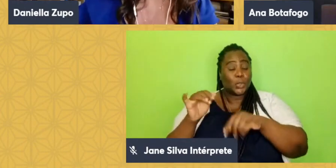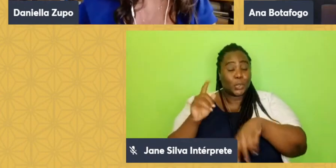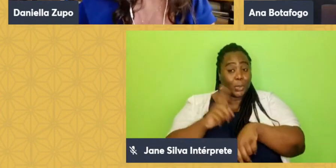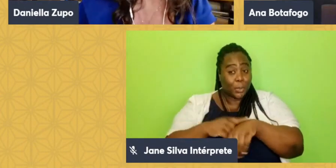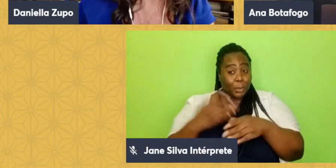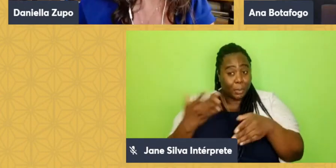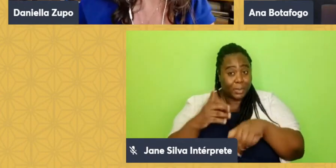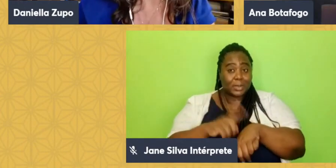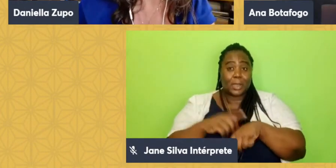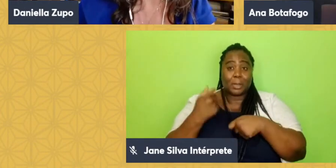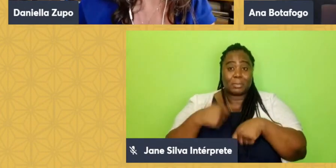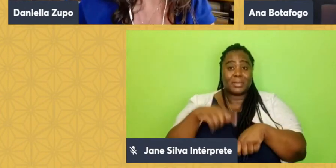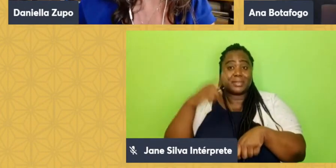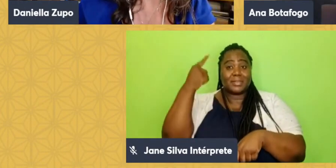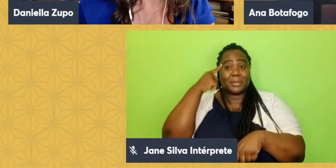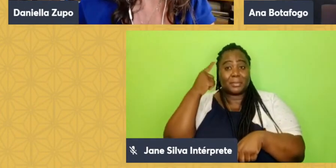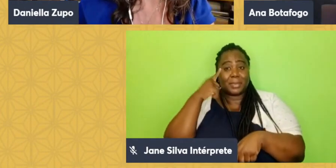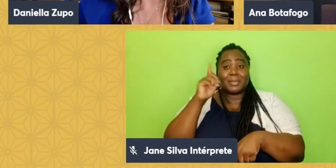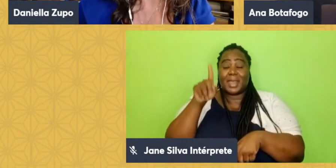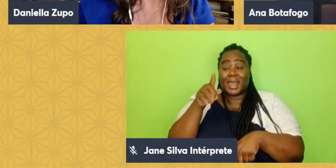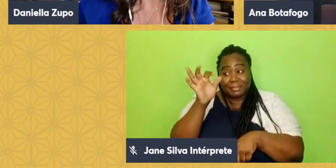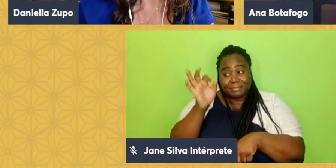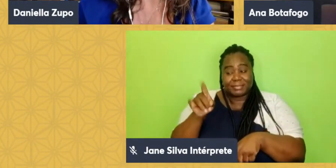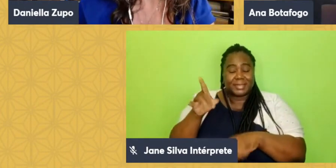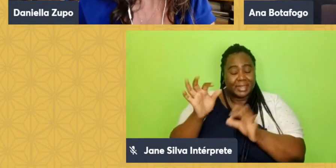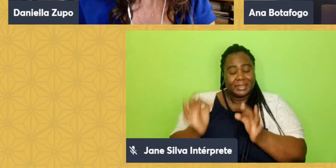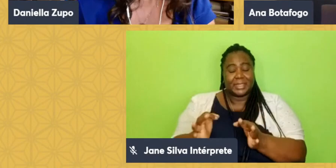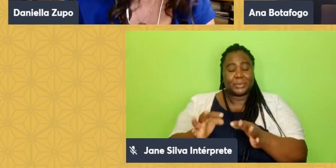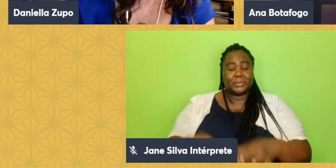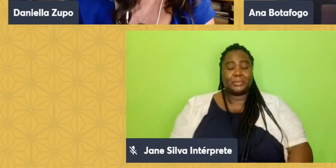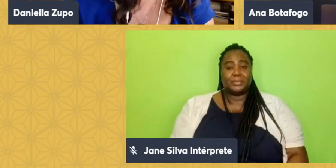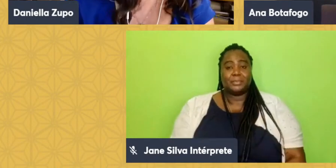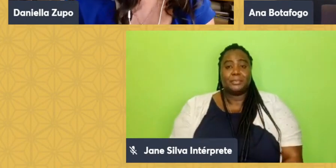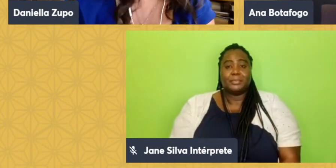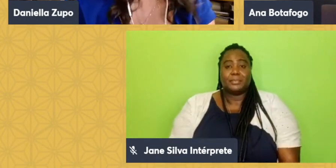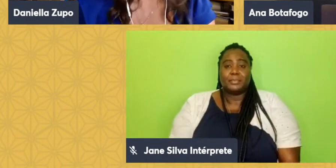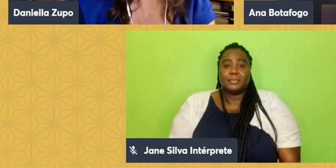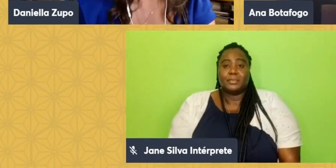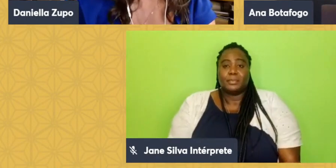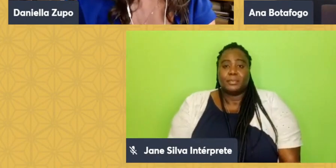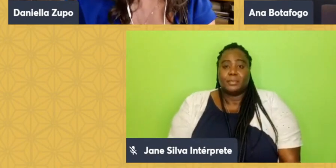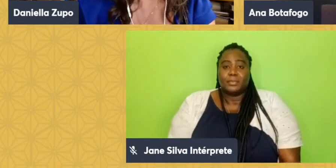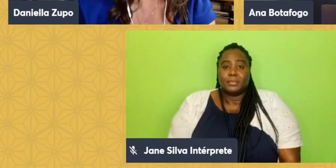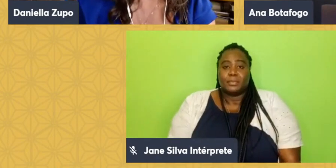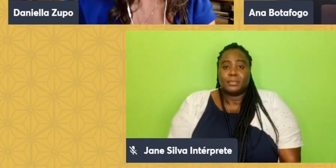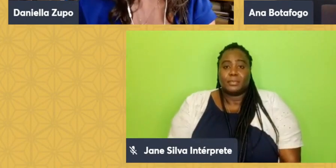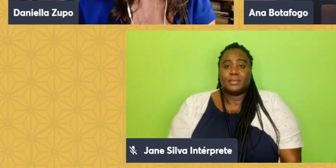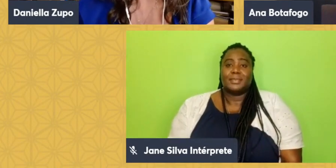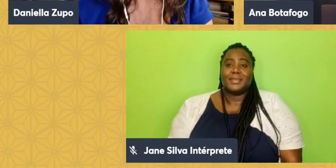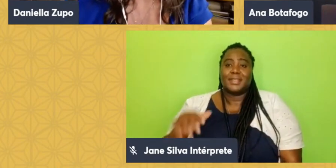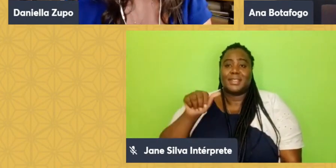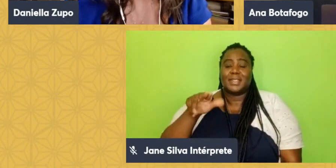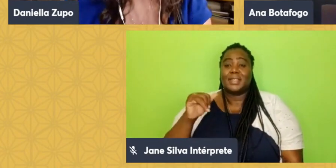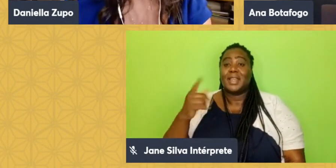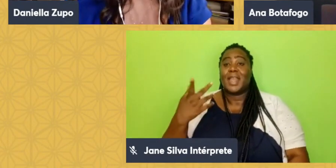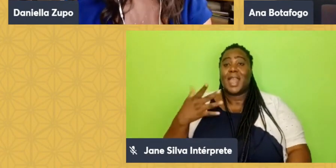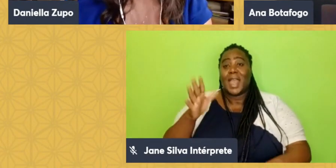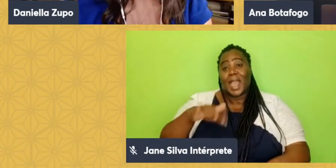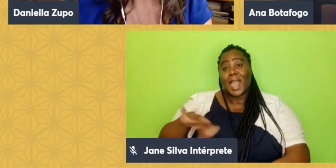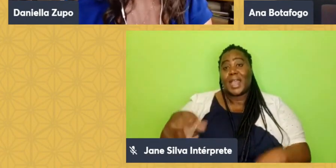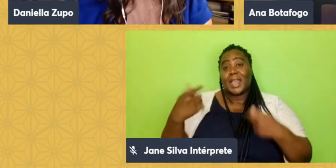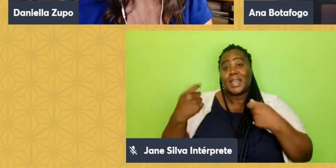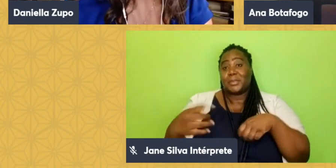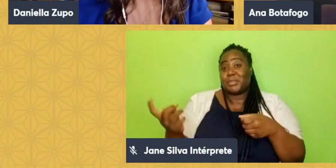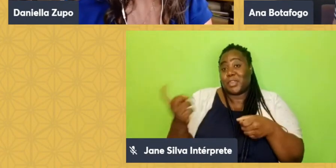estão sendo pensados é exatamente isso a Anna a gente caminhando A criança precisa